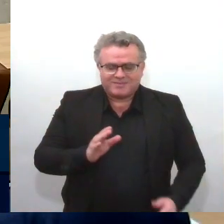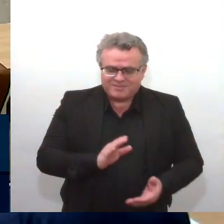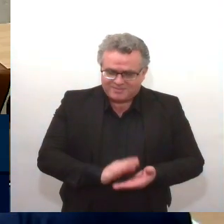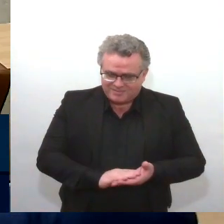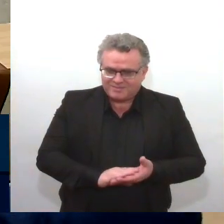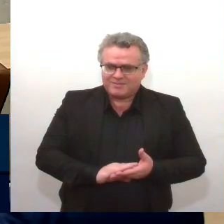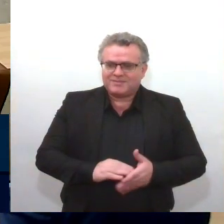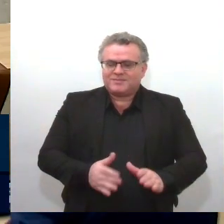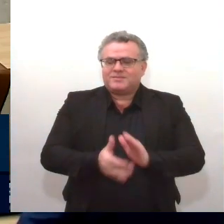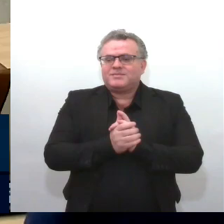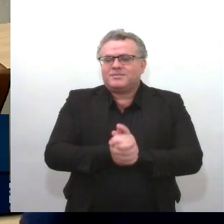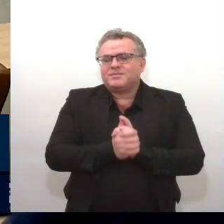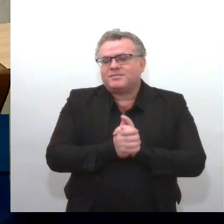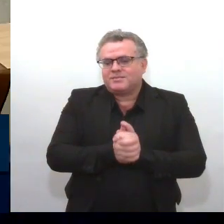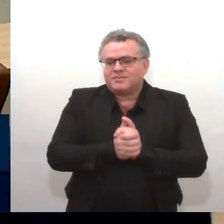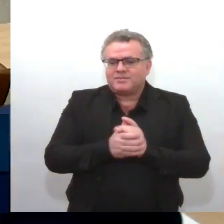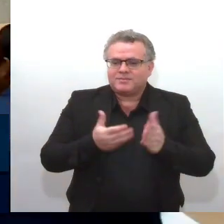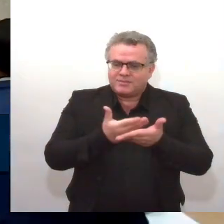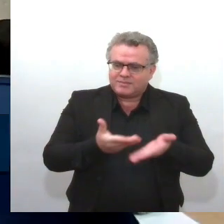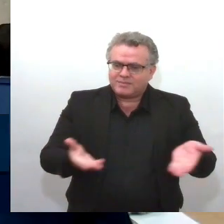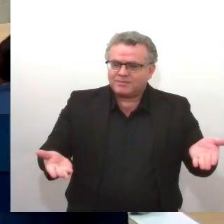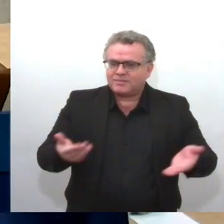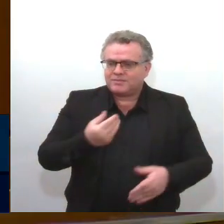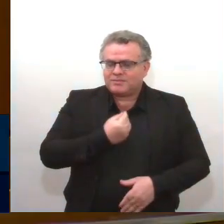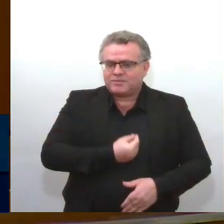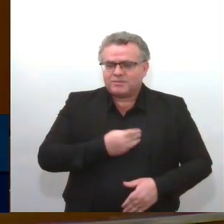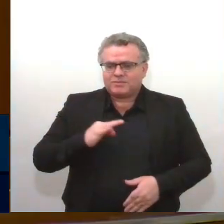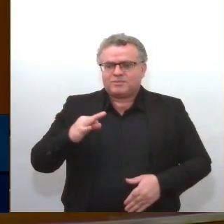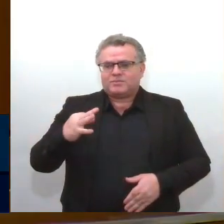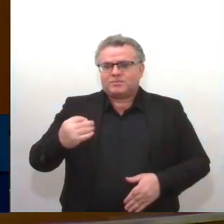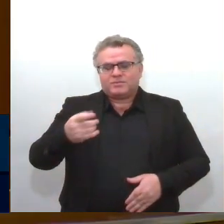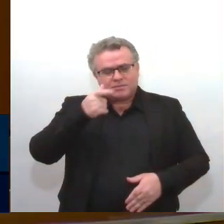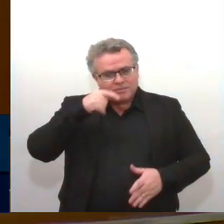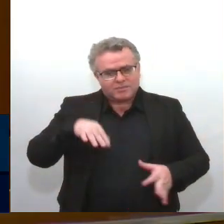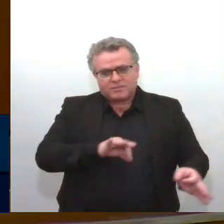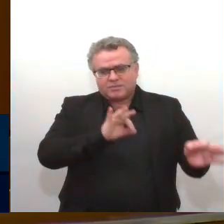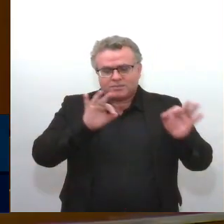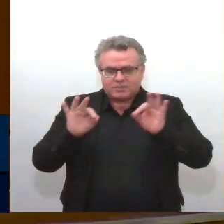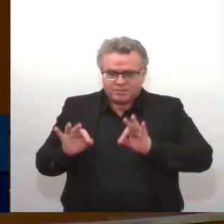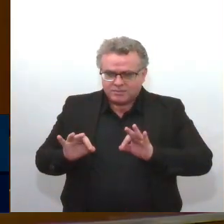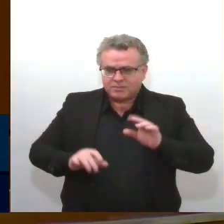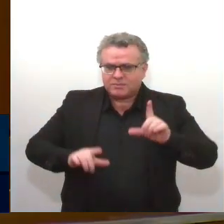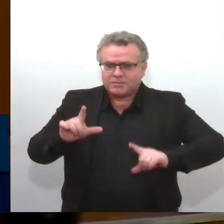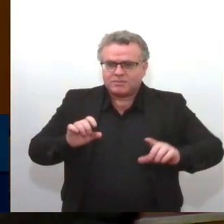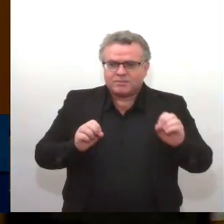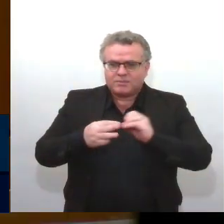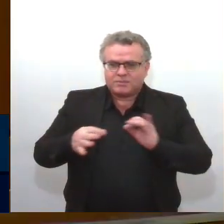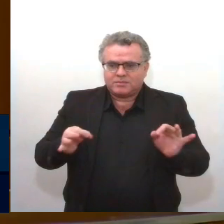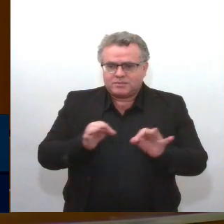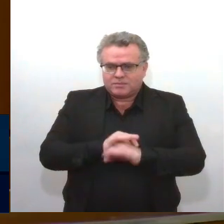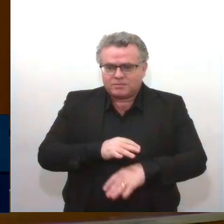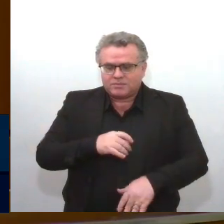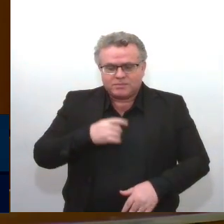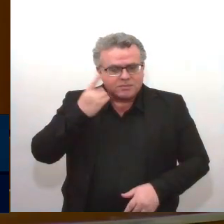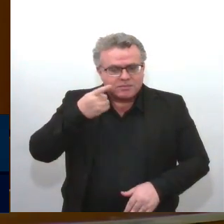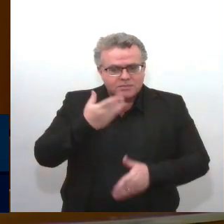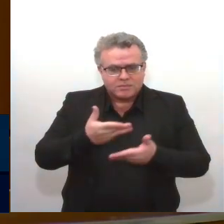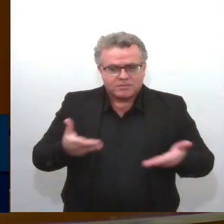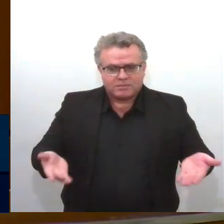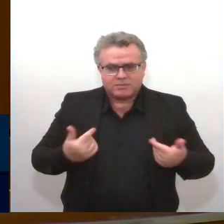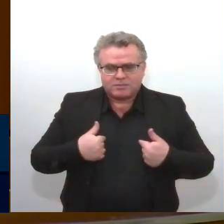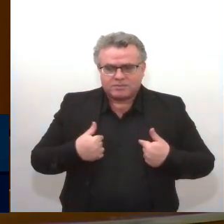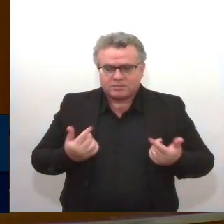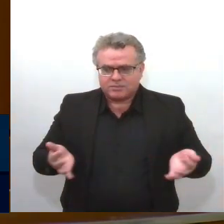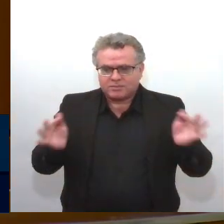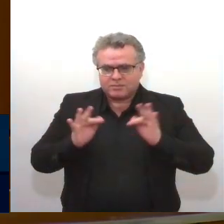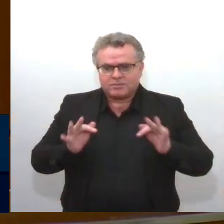os nossos deputados telespectadores da TV ales imprensa sergipana tô muito feliz em poder utilizar essa Tribuna senhor presidente